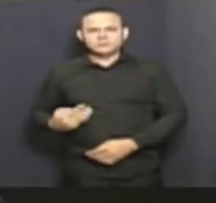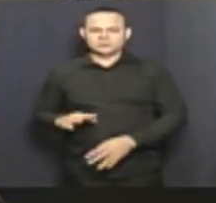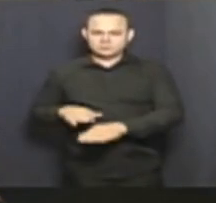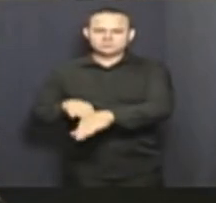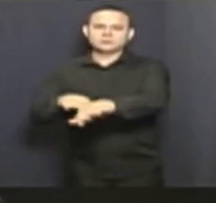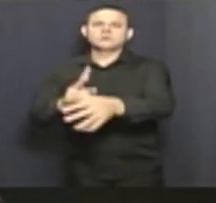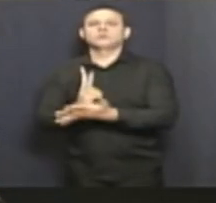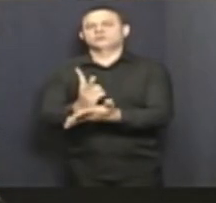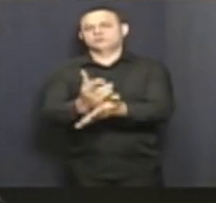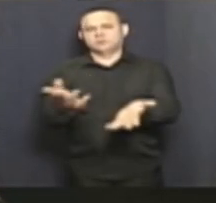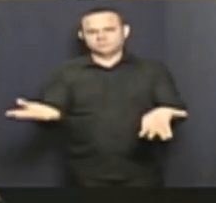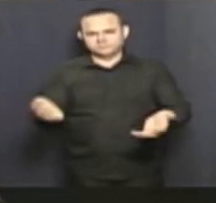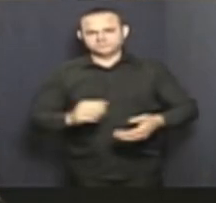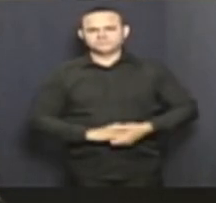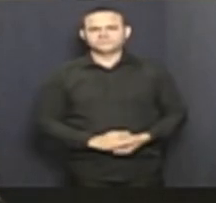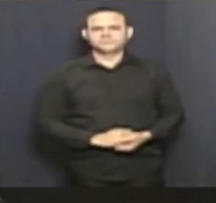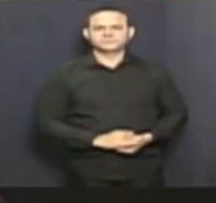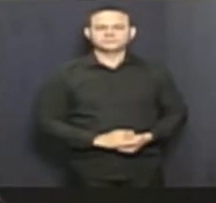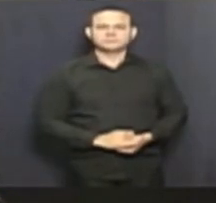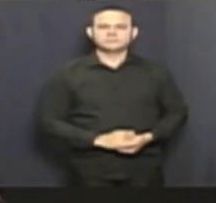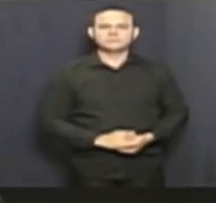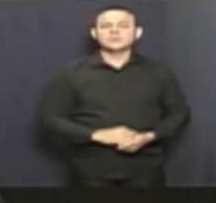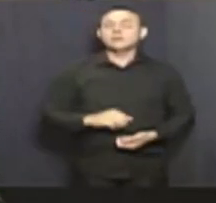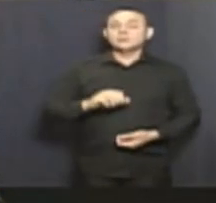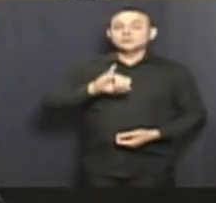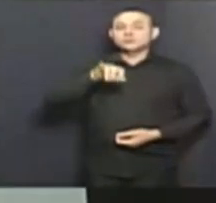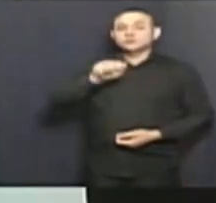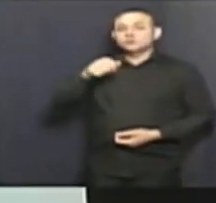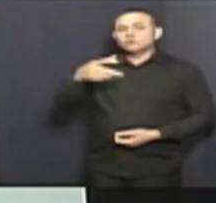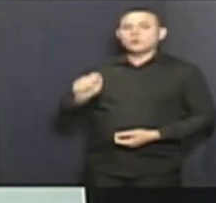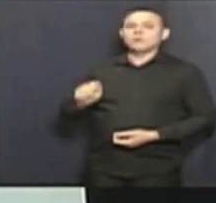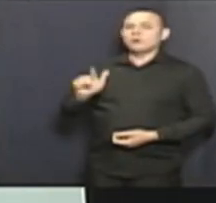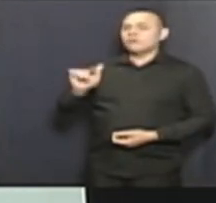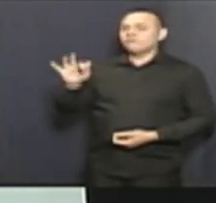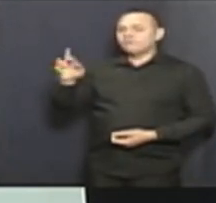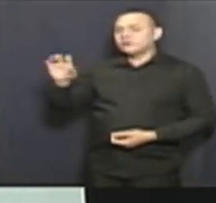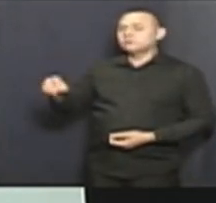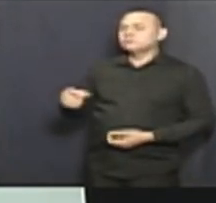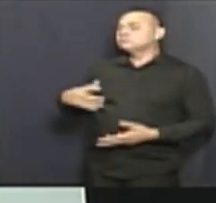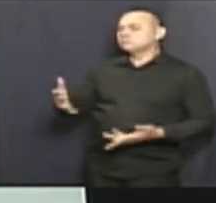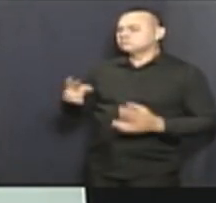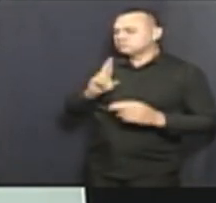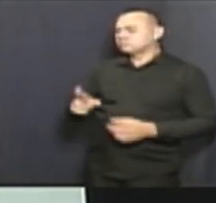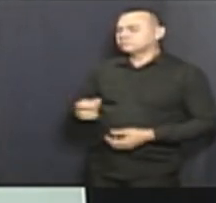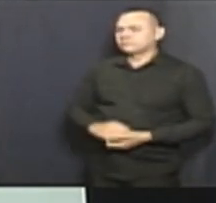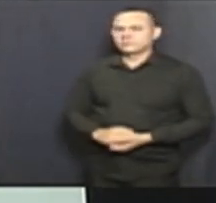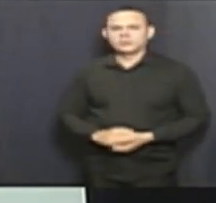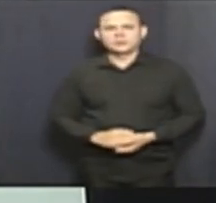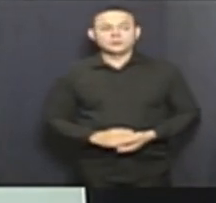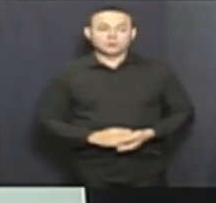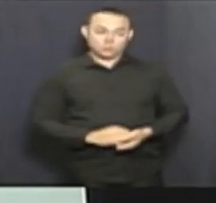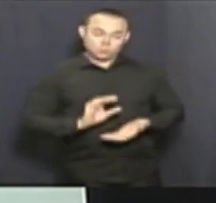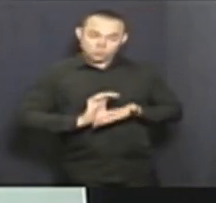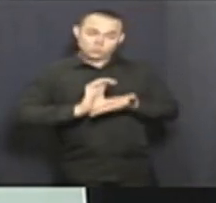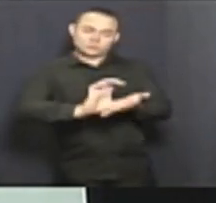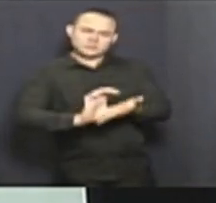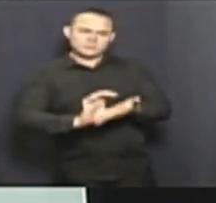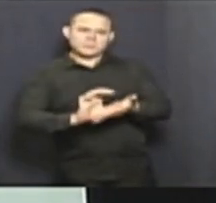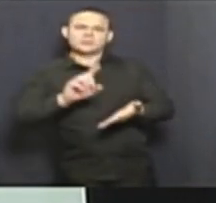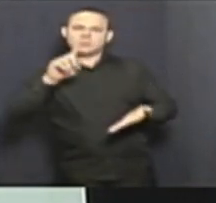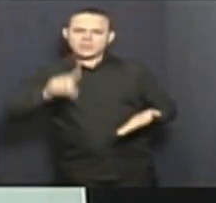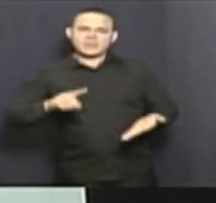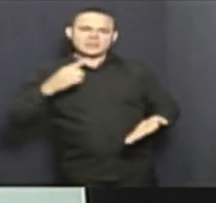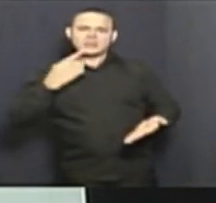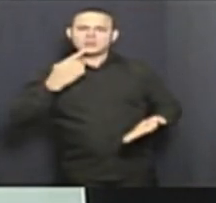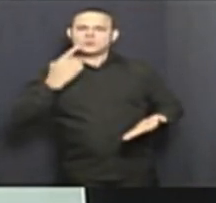o seu comentário 45 segundos orçamento para folha de pagamento da saúde é o de um bilhão e quinhentos milhões